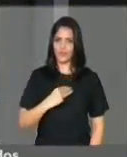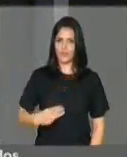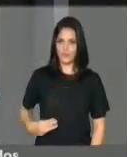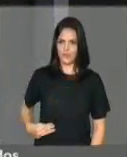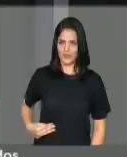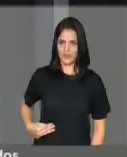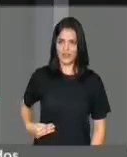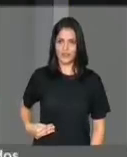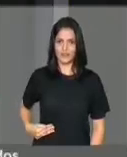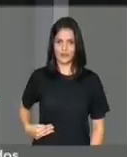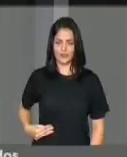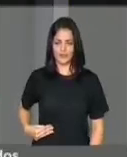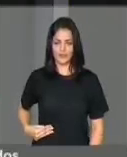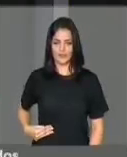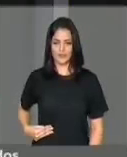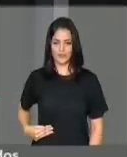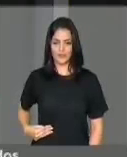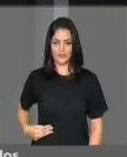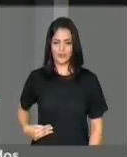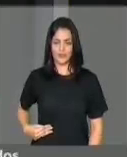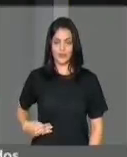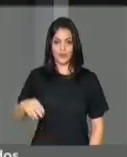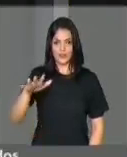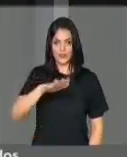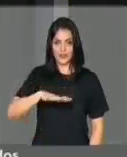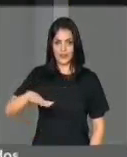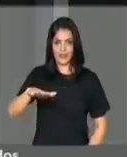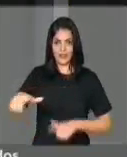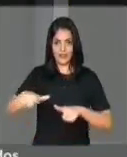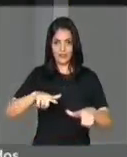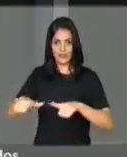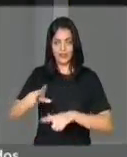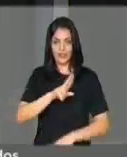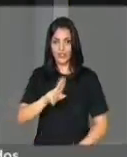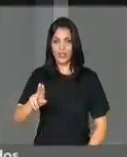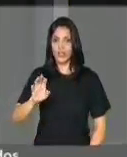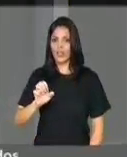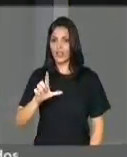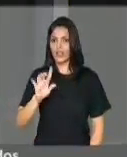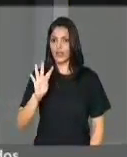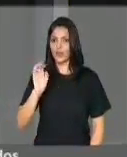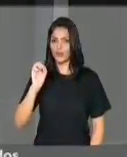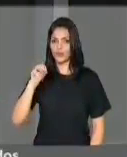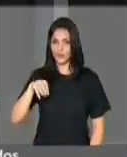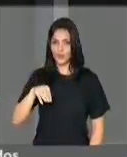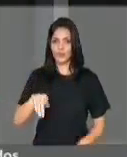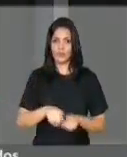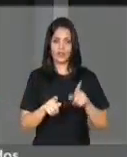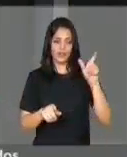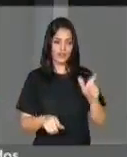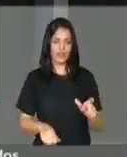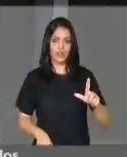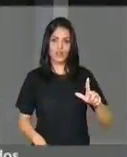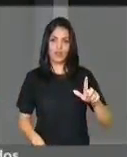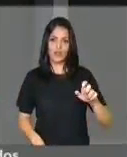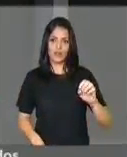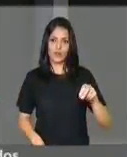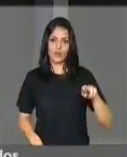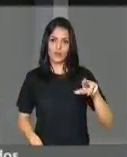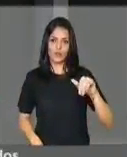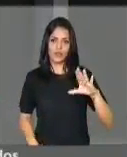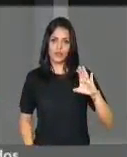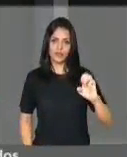ministro de Estado do Trabalho, o ministro Elton Iomura, e da senhora Leonice da Paz, presidente